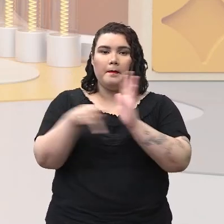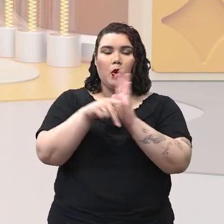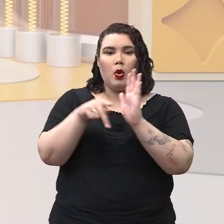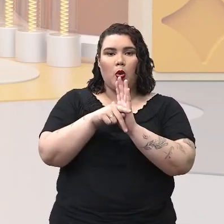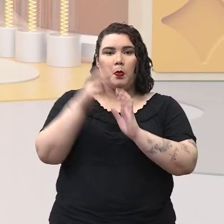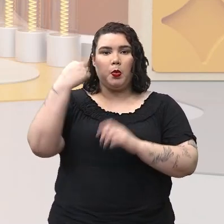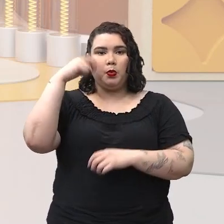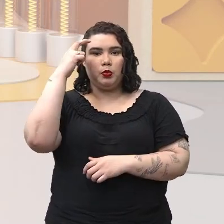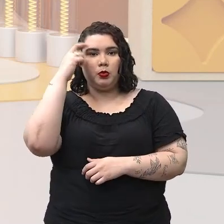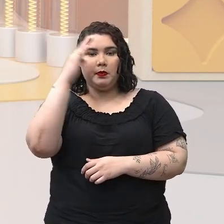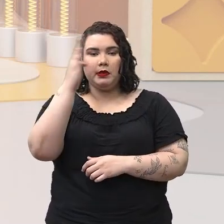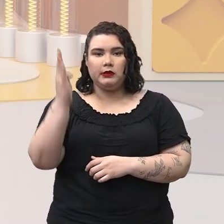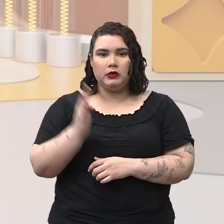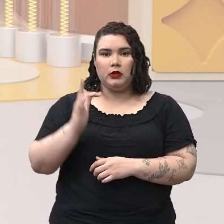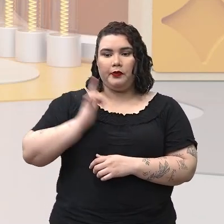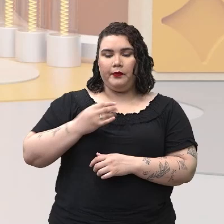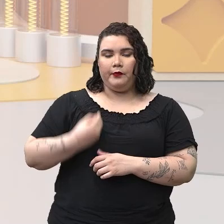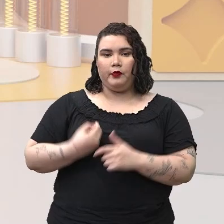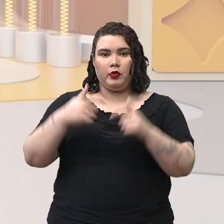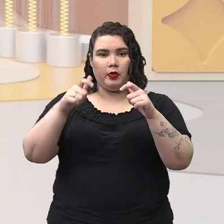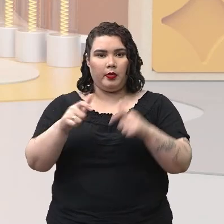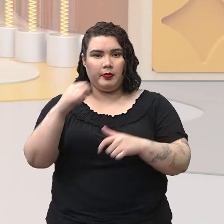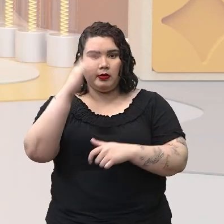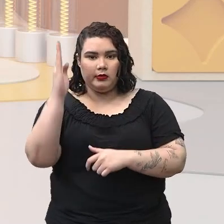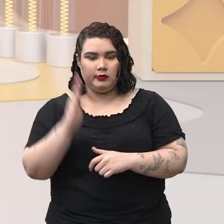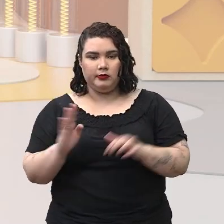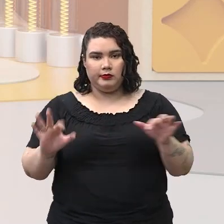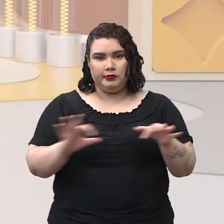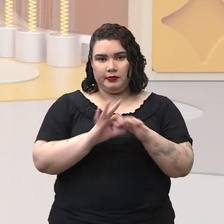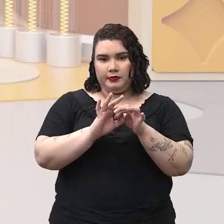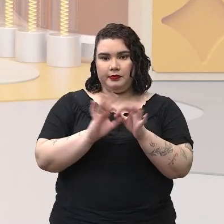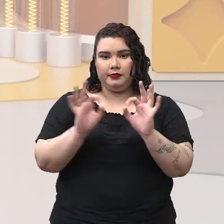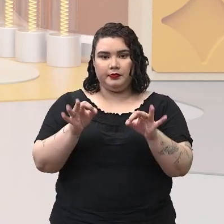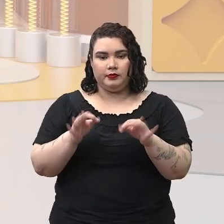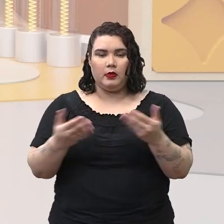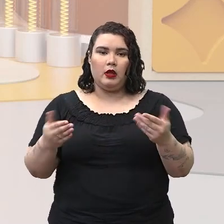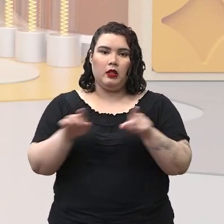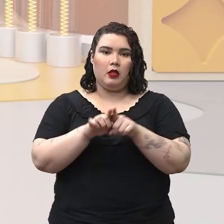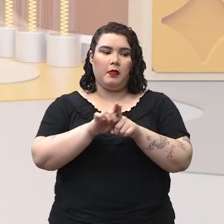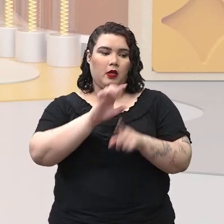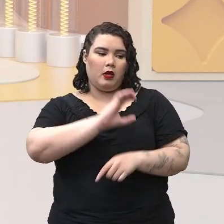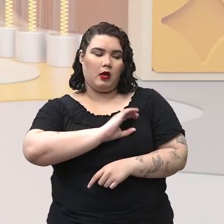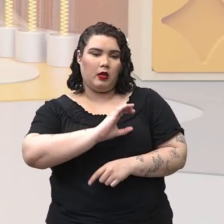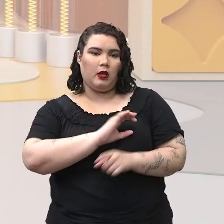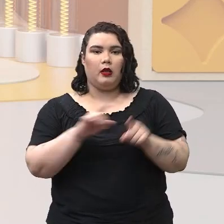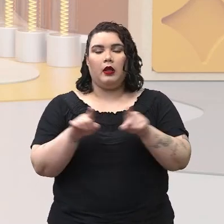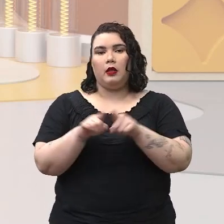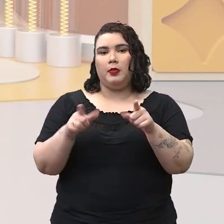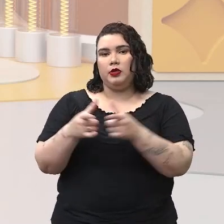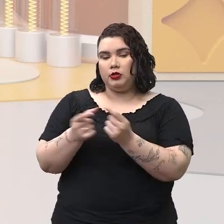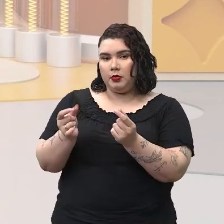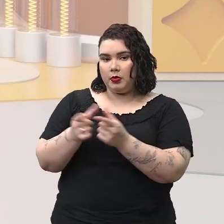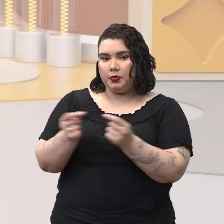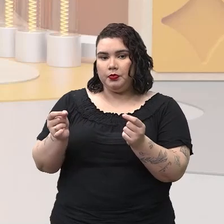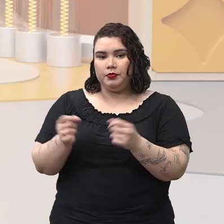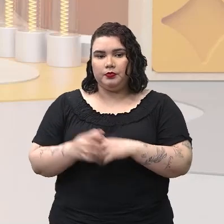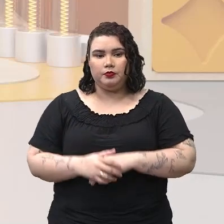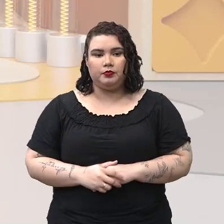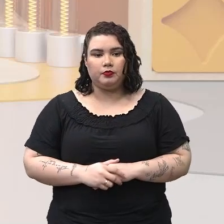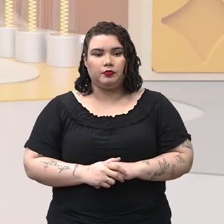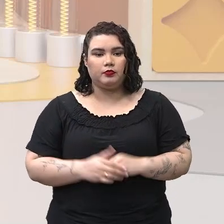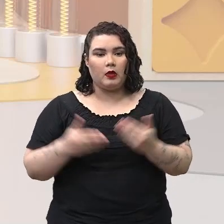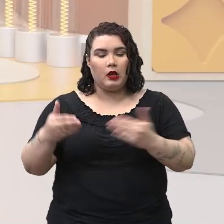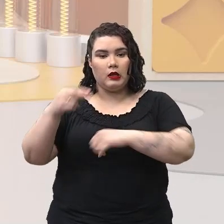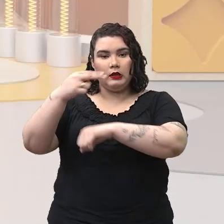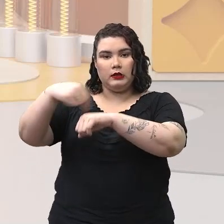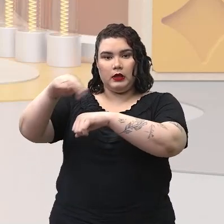brasileira, estão presentes no território brasileiro e fazem parte da nação brasileira, assim como o Canadá, assim como o Japão, né? Pessoal, uma nação,